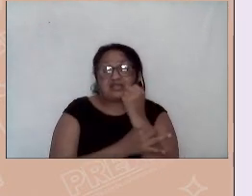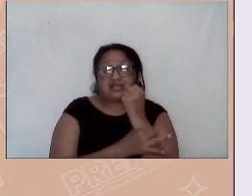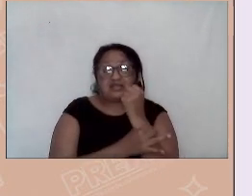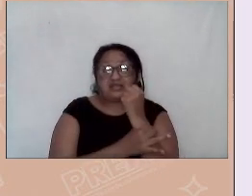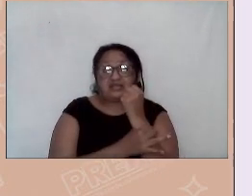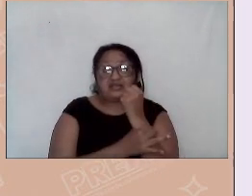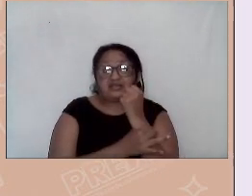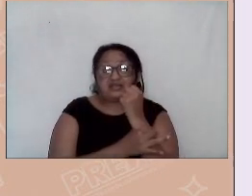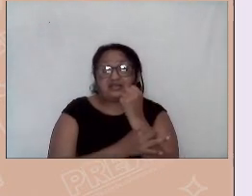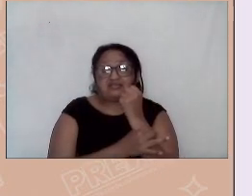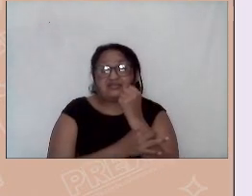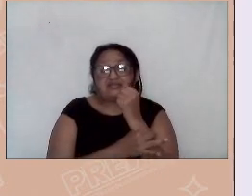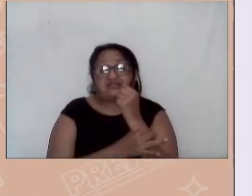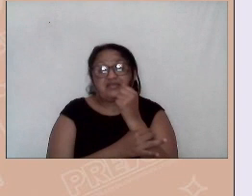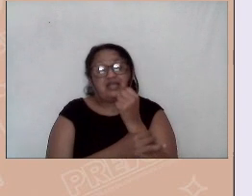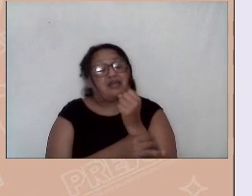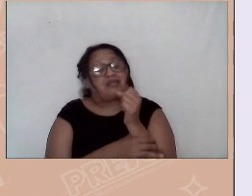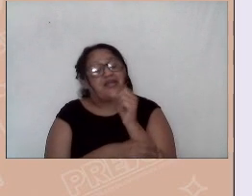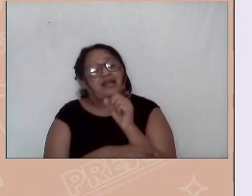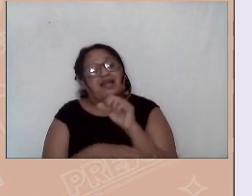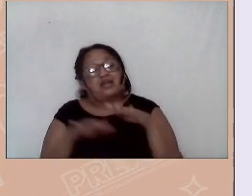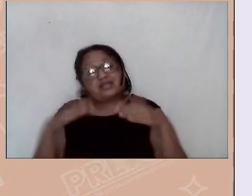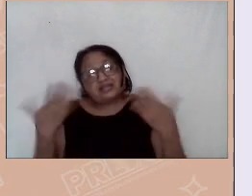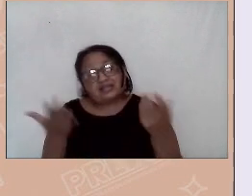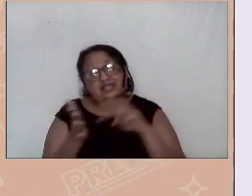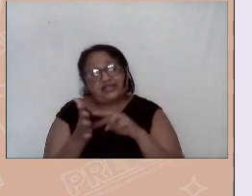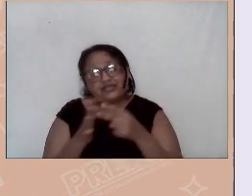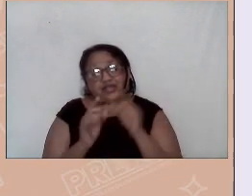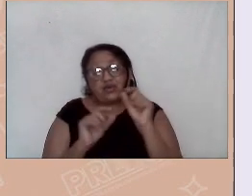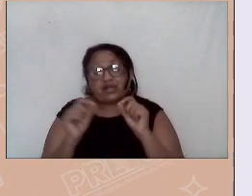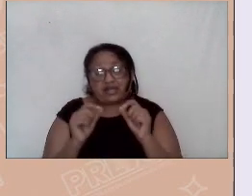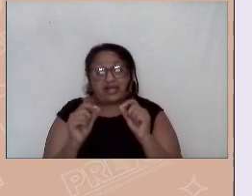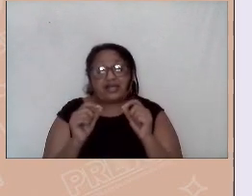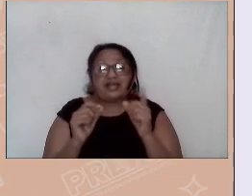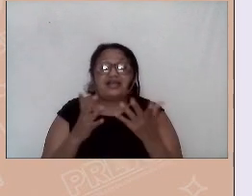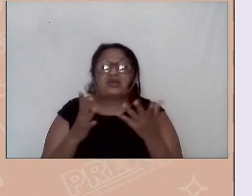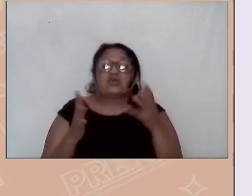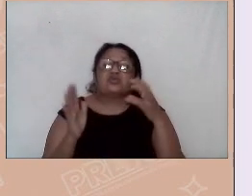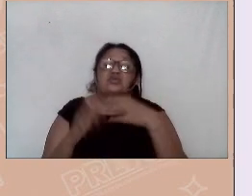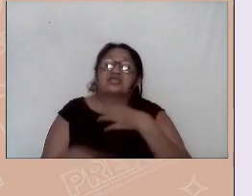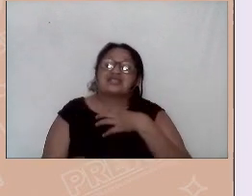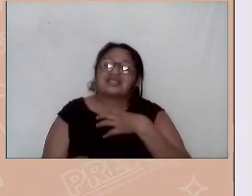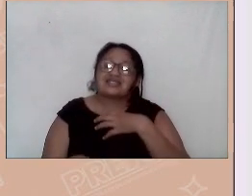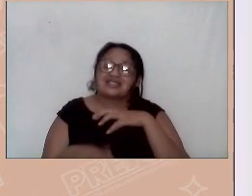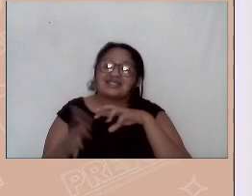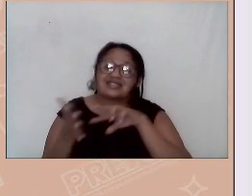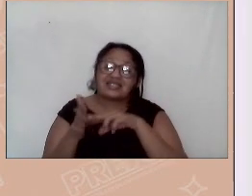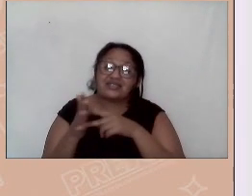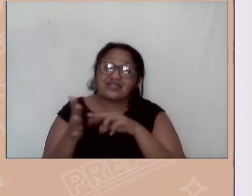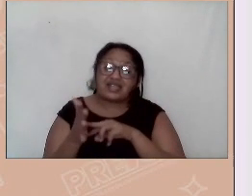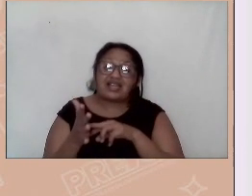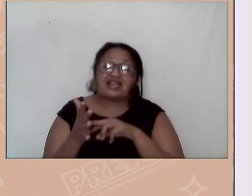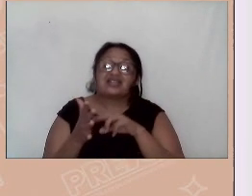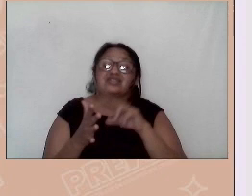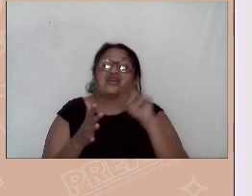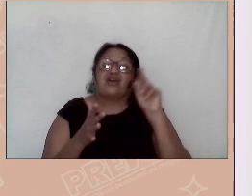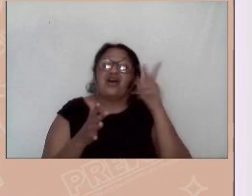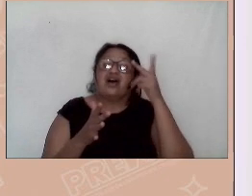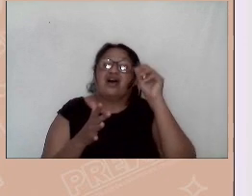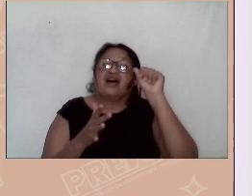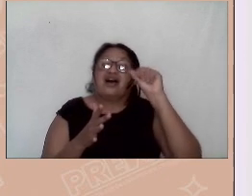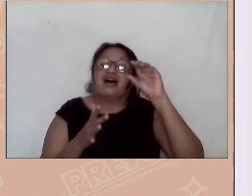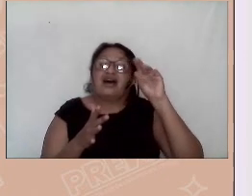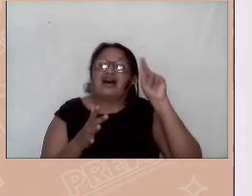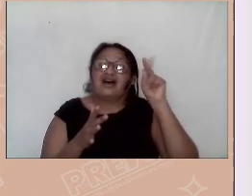no less nem mais nem menos ou seja ele restringiu o sentido da palavra hacker para aquele cara aquela pessoa que quebra a